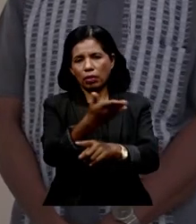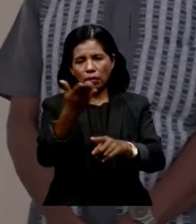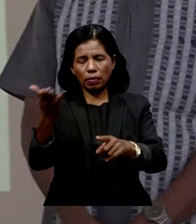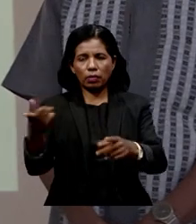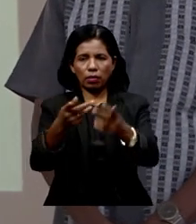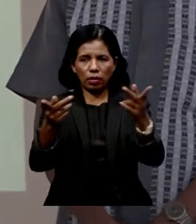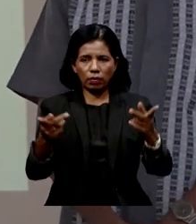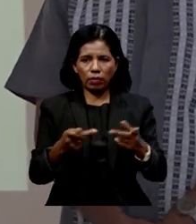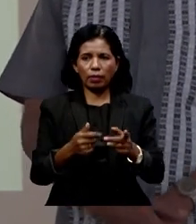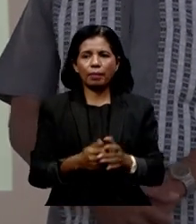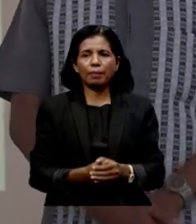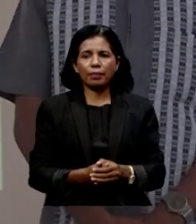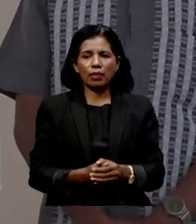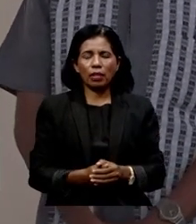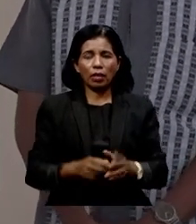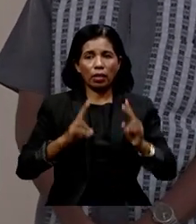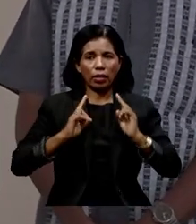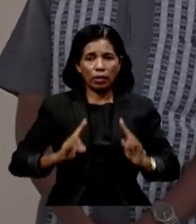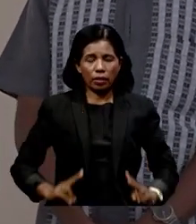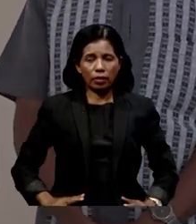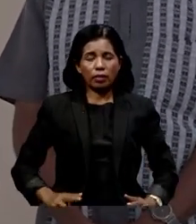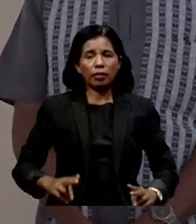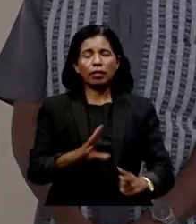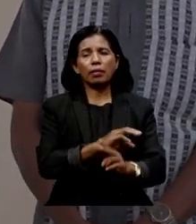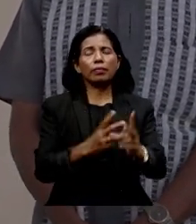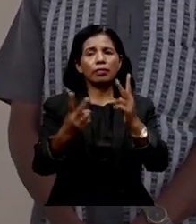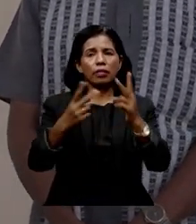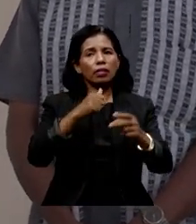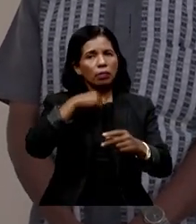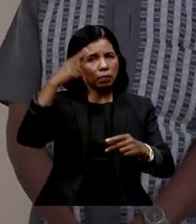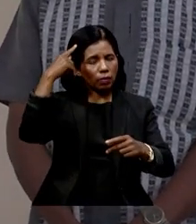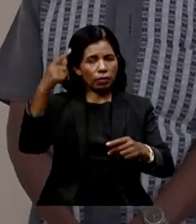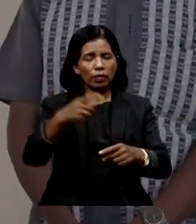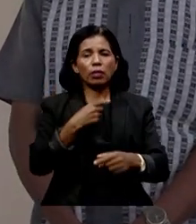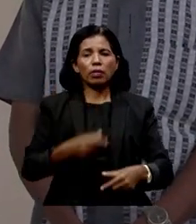ni fatin. Tunika sira ne ba ekipa servisu makrera ba visita mo Papa Francisco entrega ne. Dios